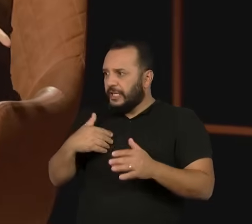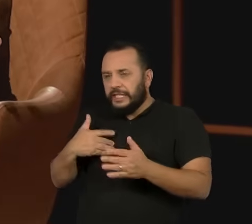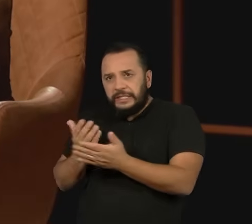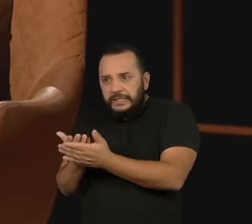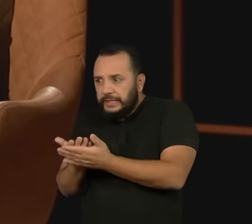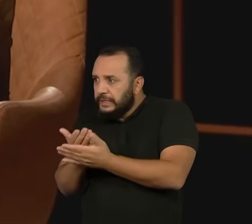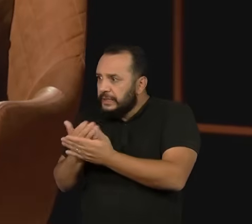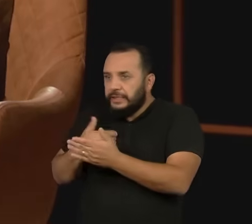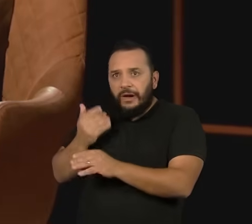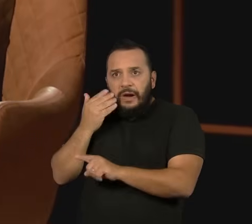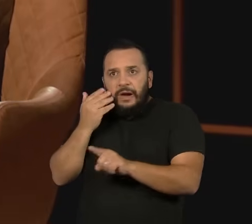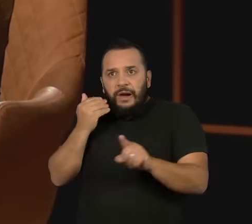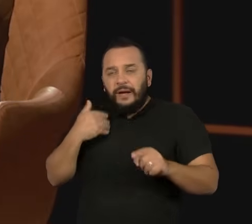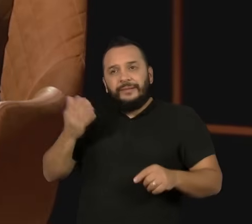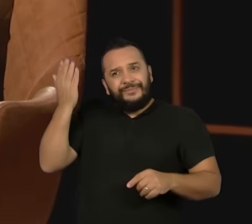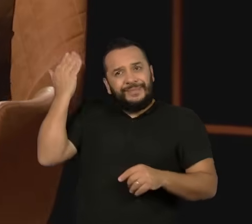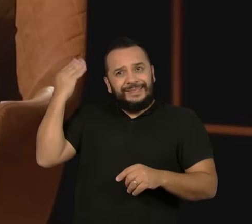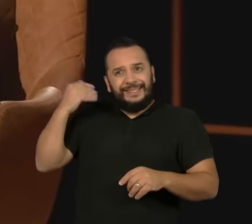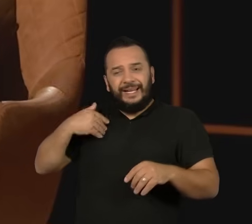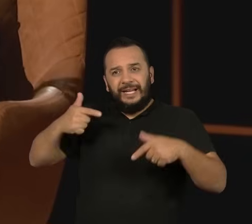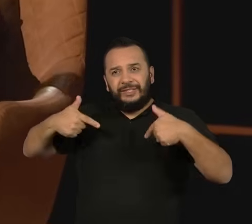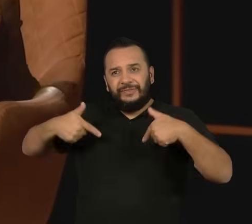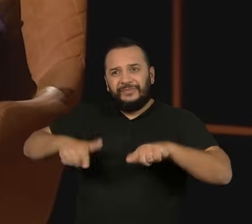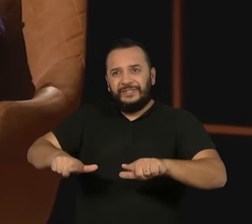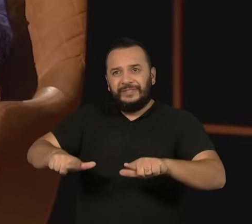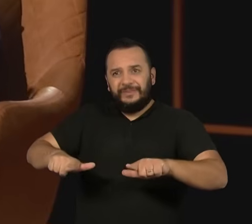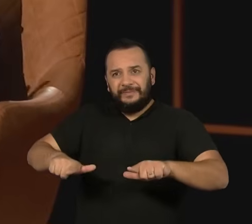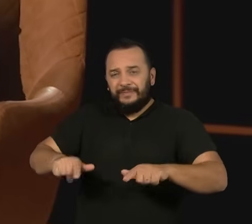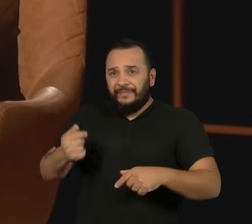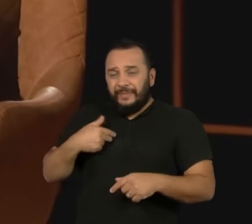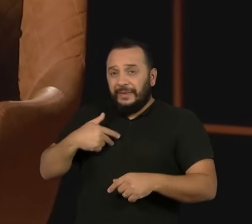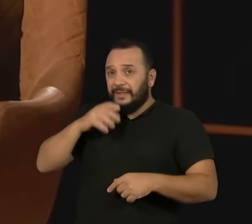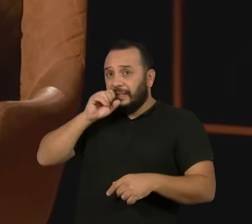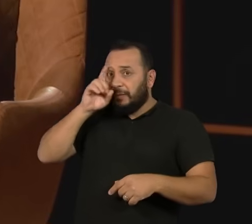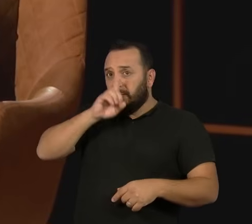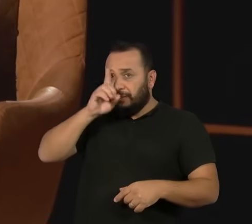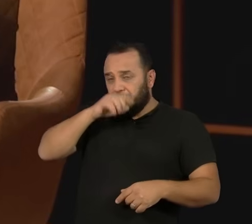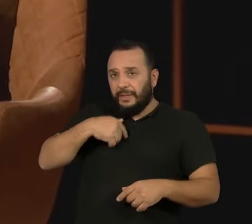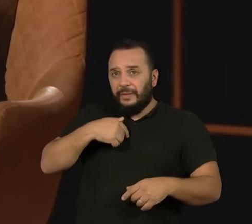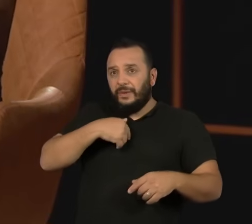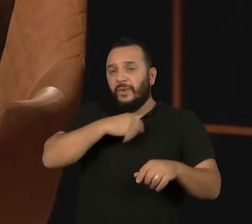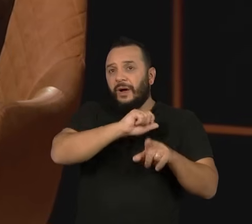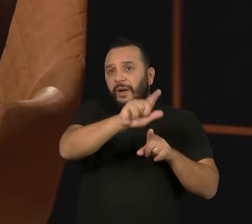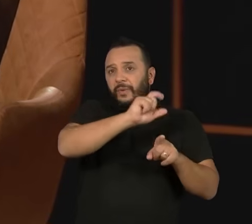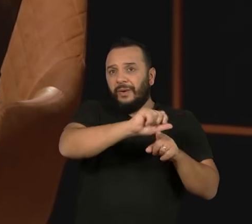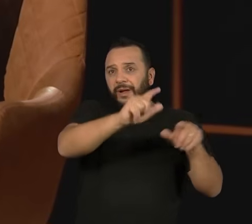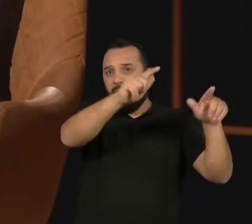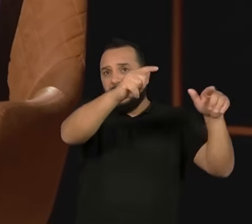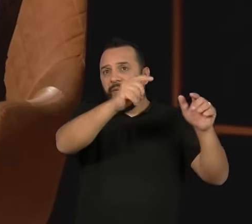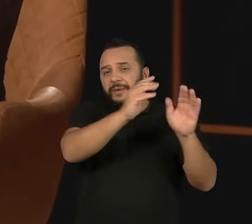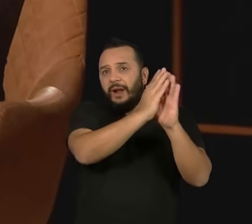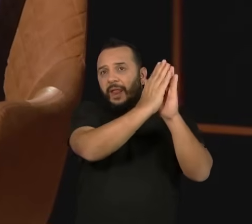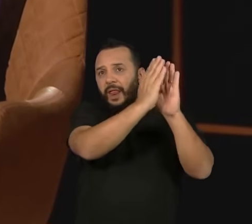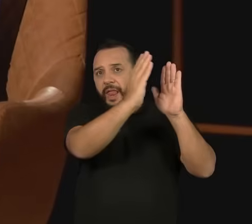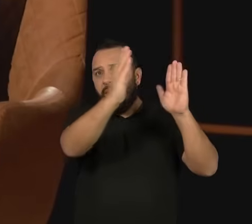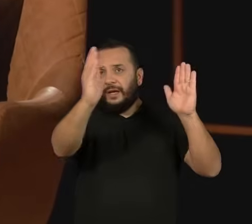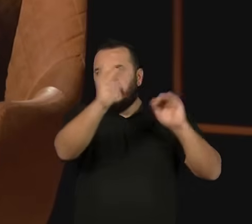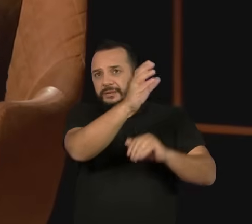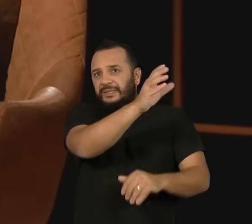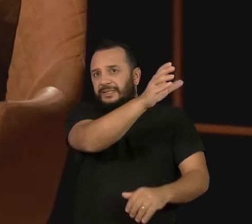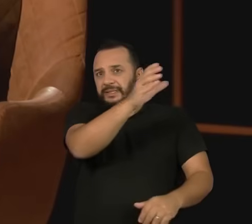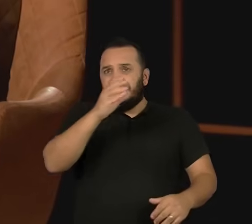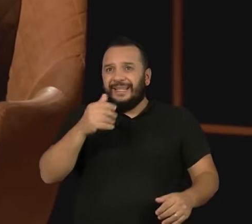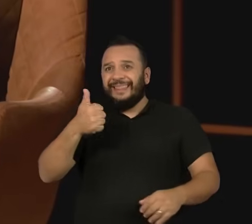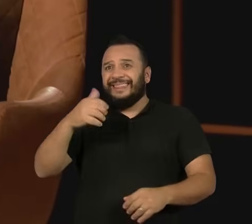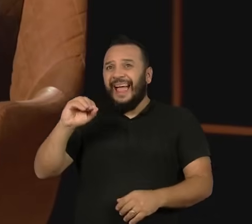época era videocassete ainda, e aí final de semana, eu ia para a locadora e pegava, assim,